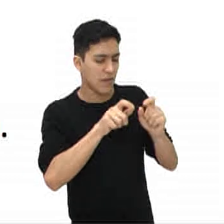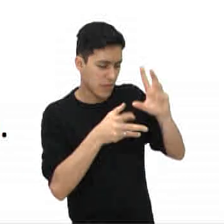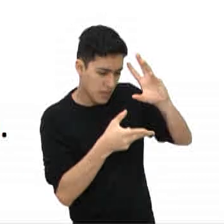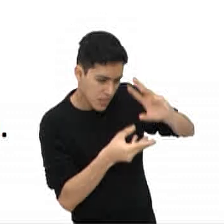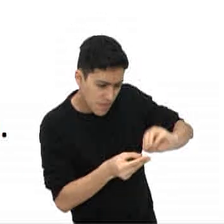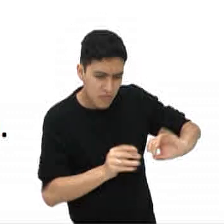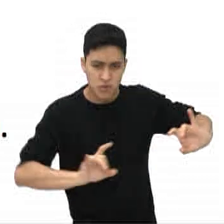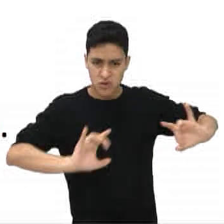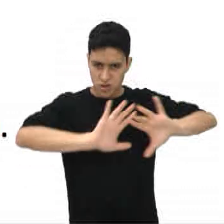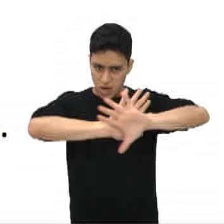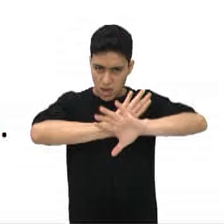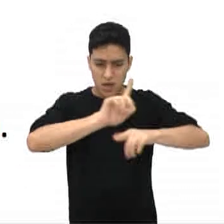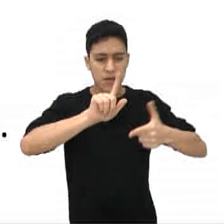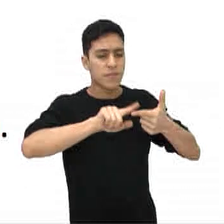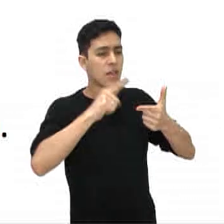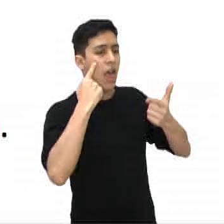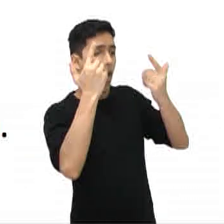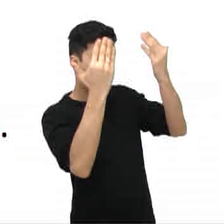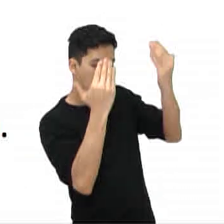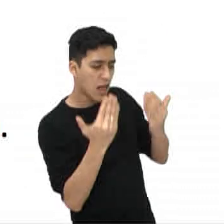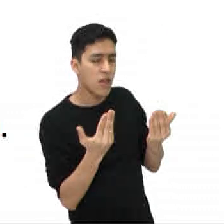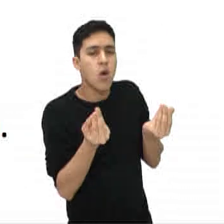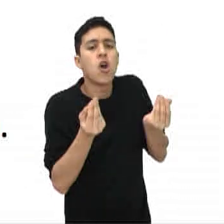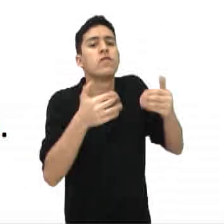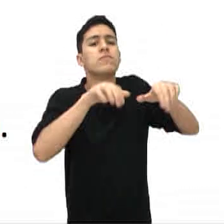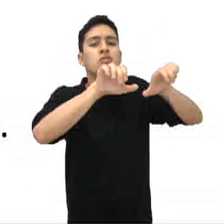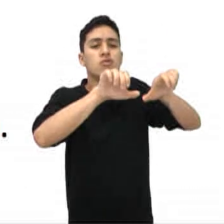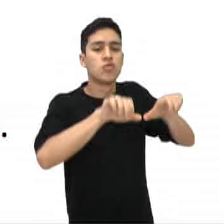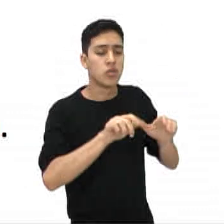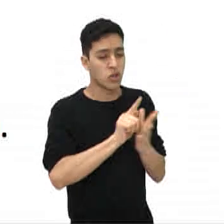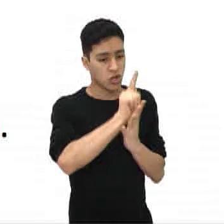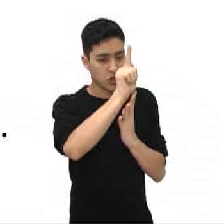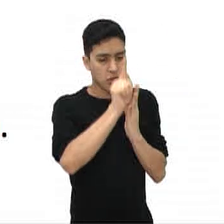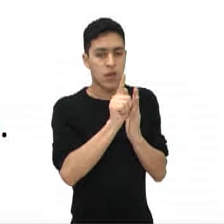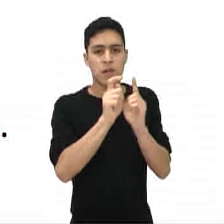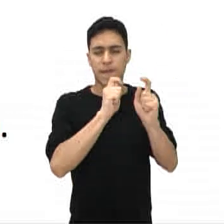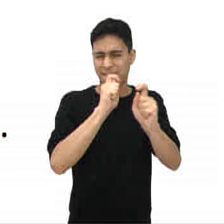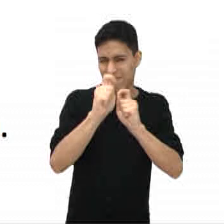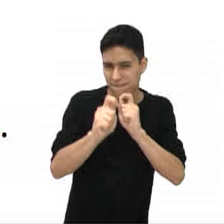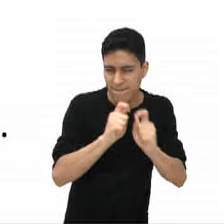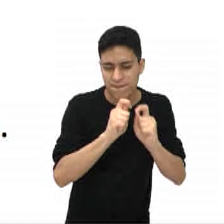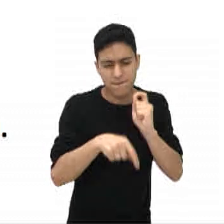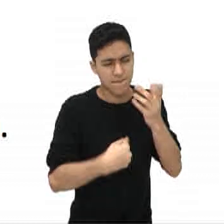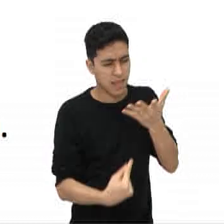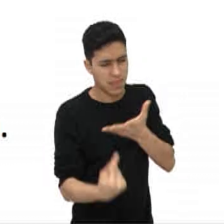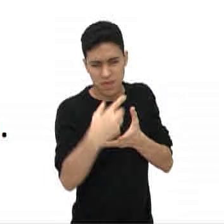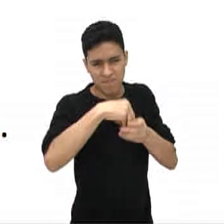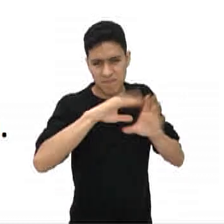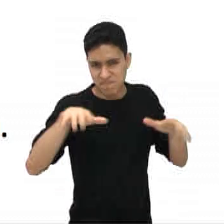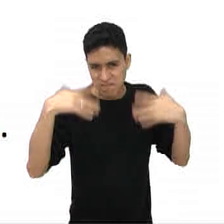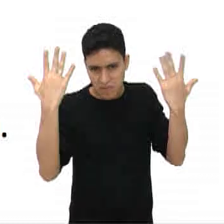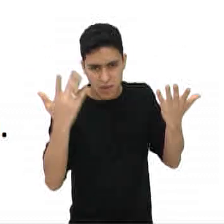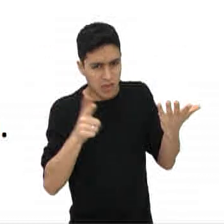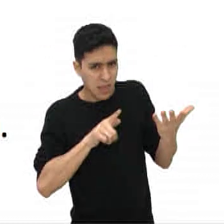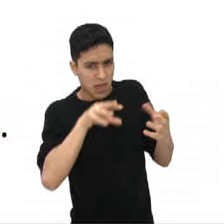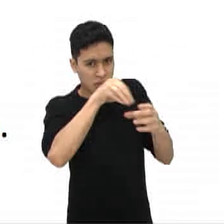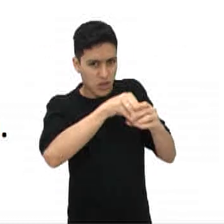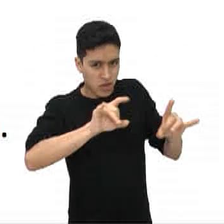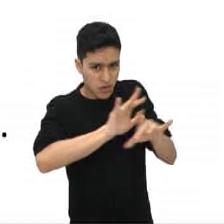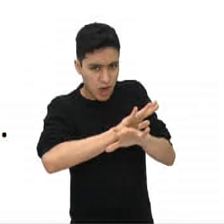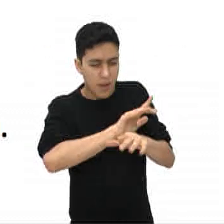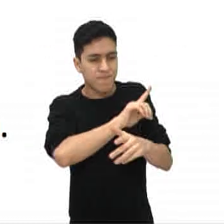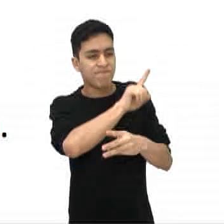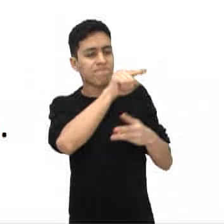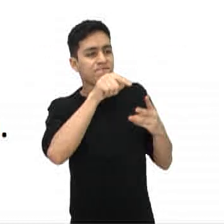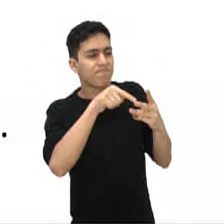né? Analisamos a estrutura do gênero entrevista, todos os elementos que a gente tem ali, localizamos